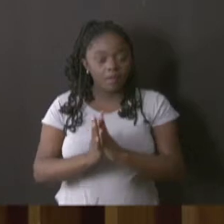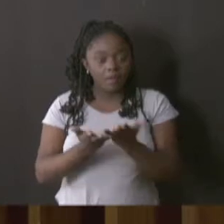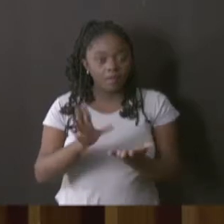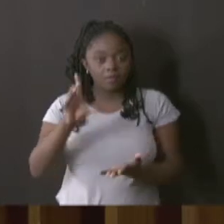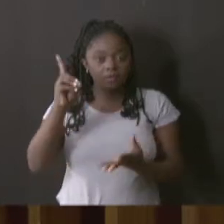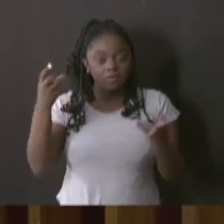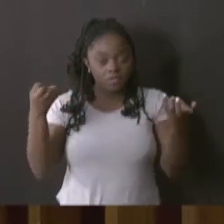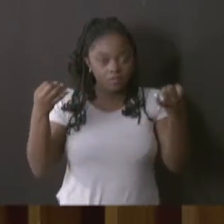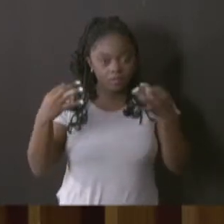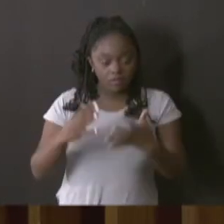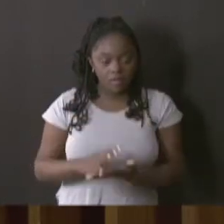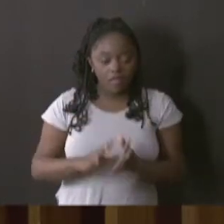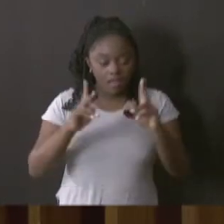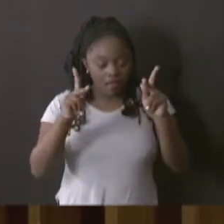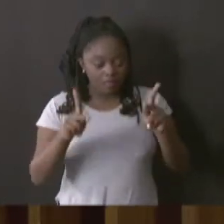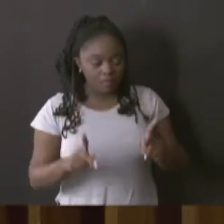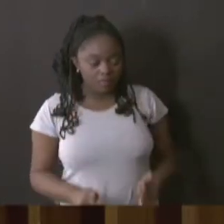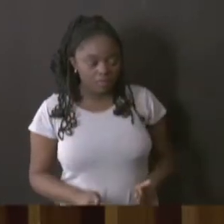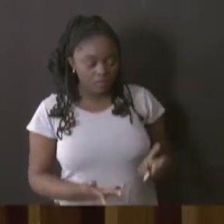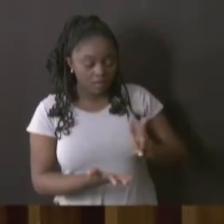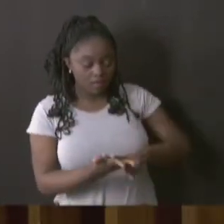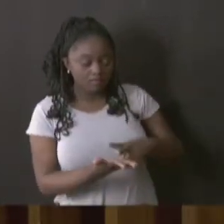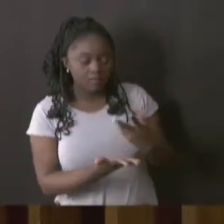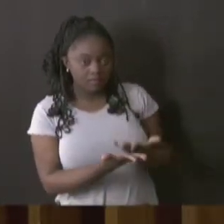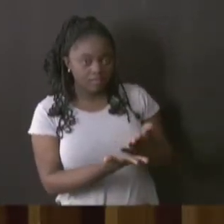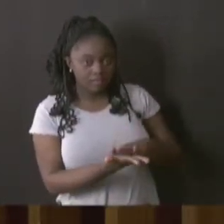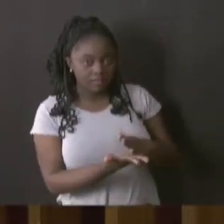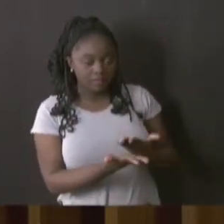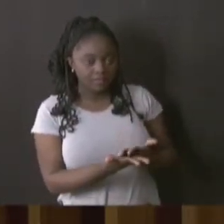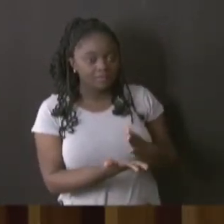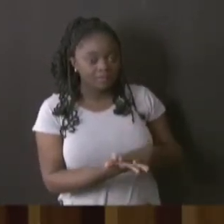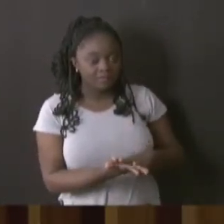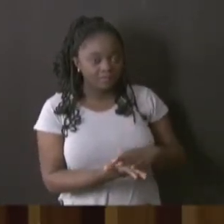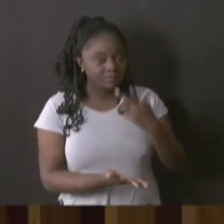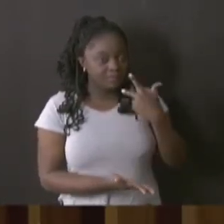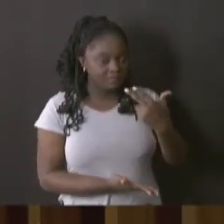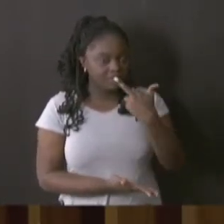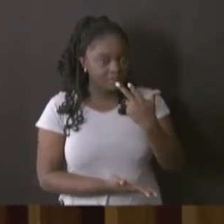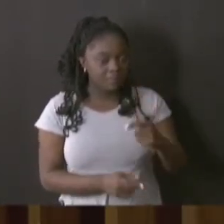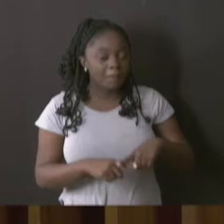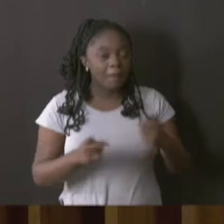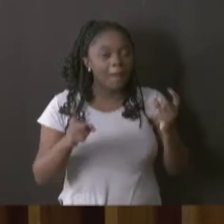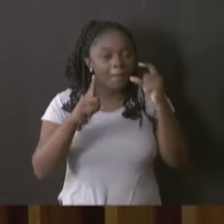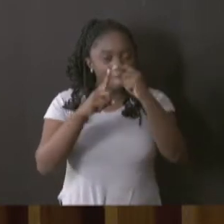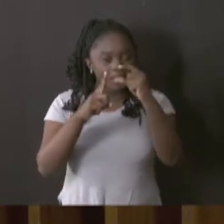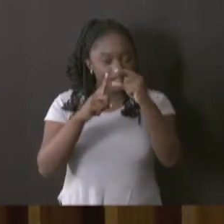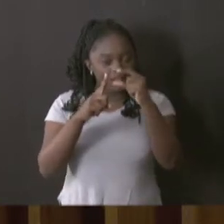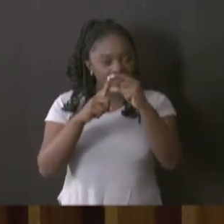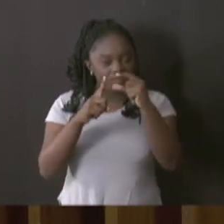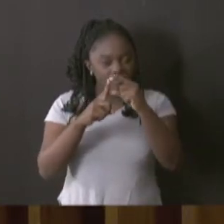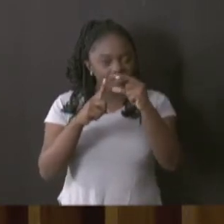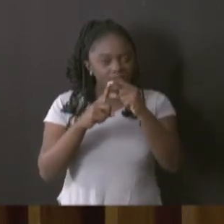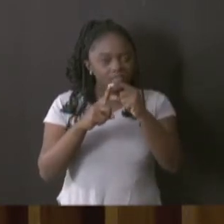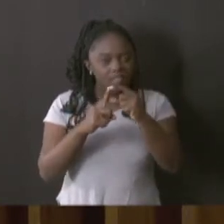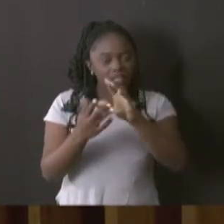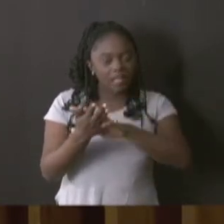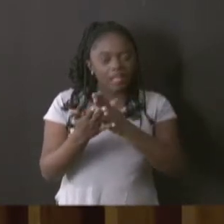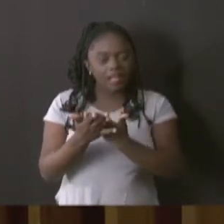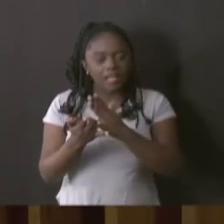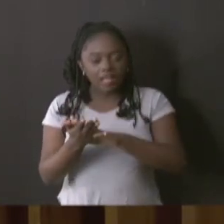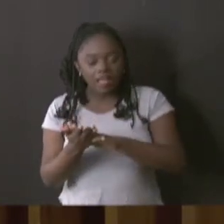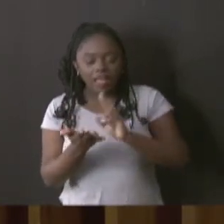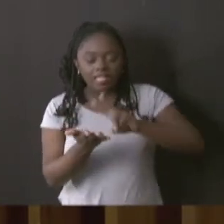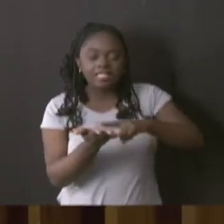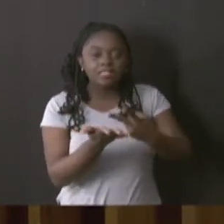que interpreta línguas, a tradução no português fala interpretar línguas, mas a palavra interpretação é diferente da palavra